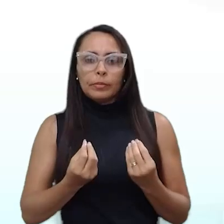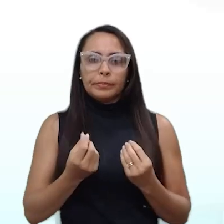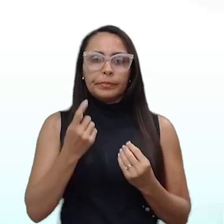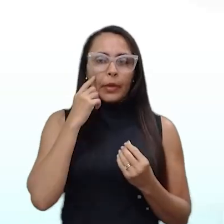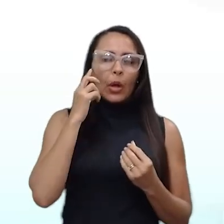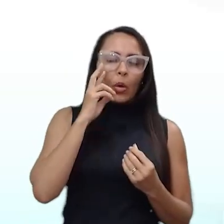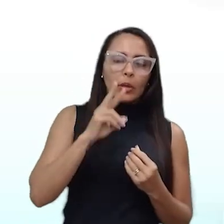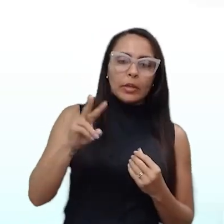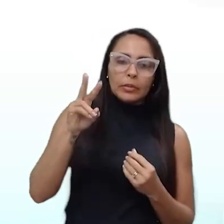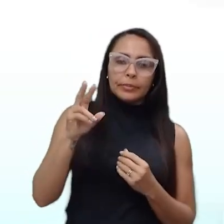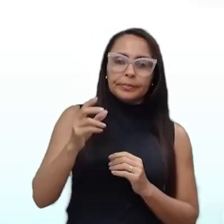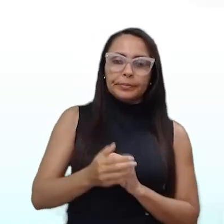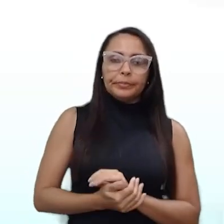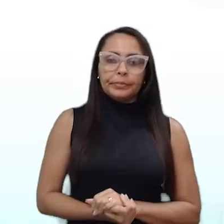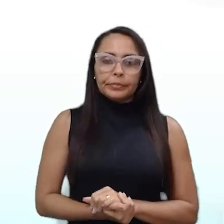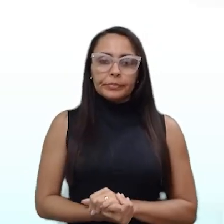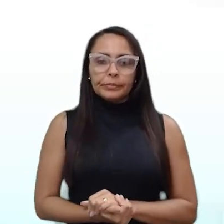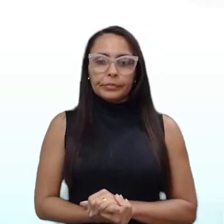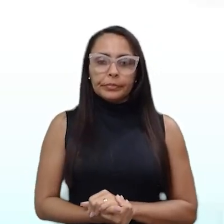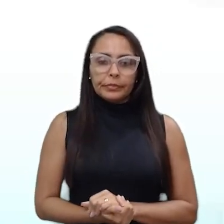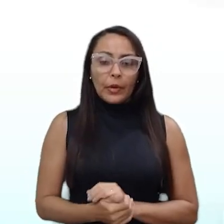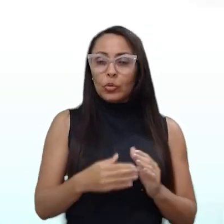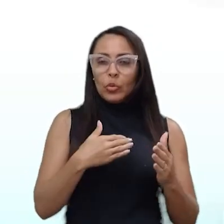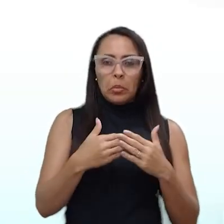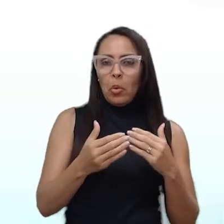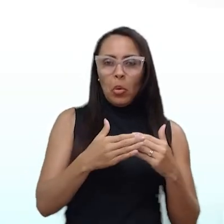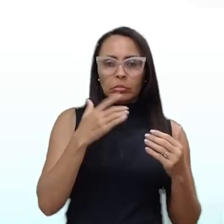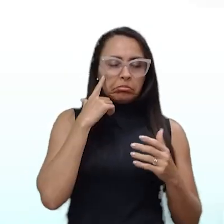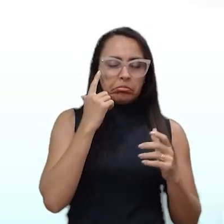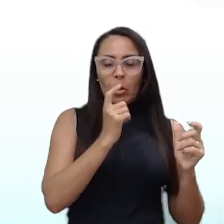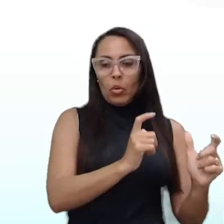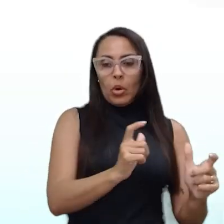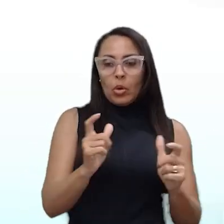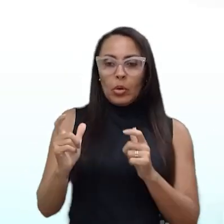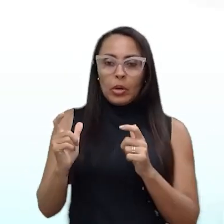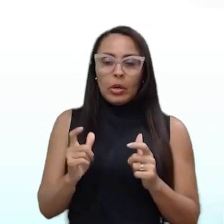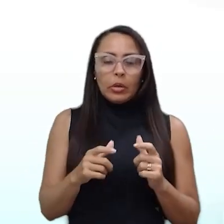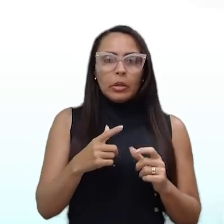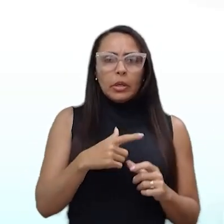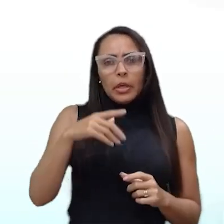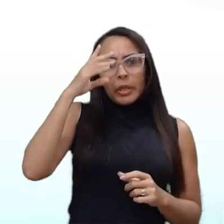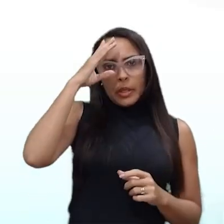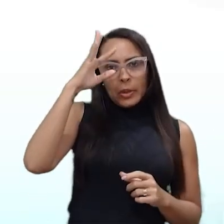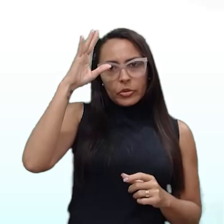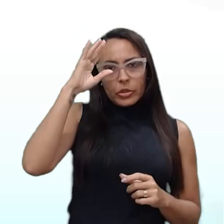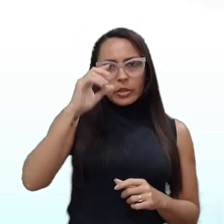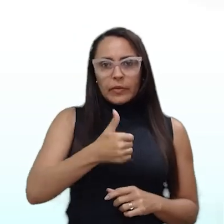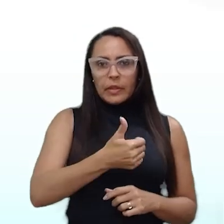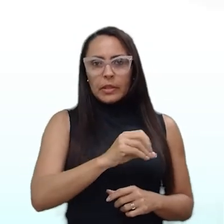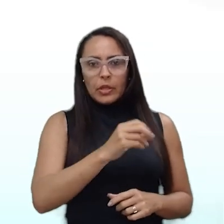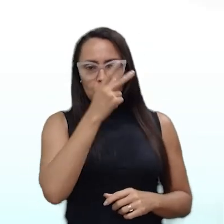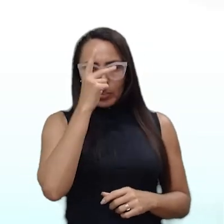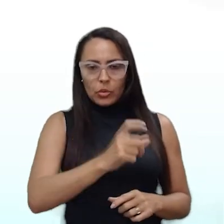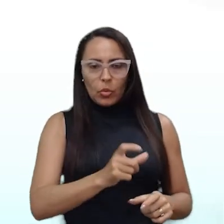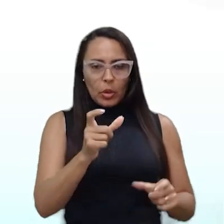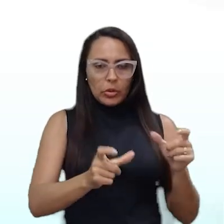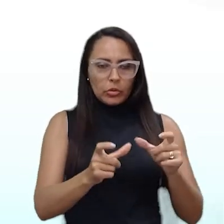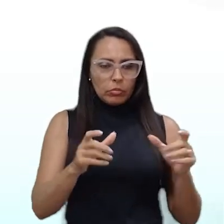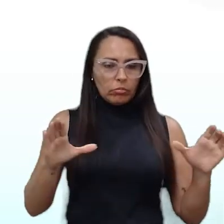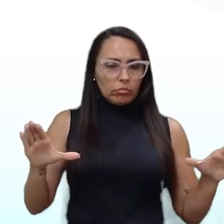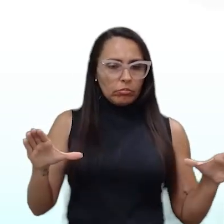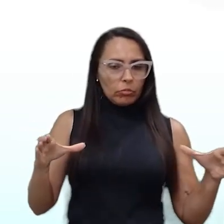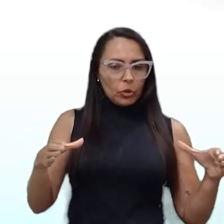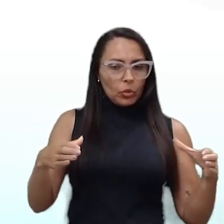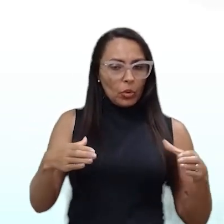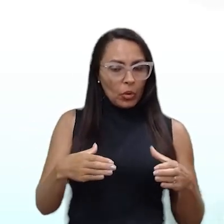agora aonde você está. Então não importa o local que você esteja, imagine se tiver 10 pessoas nesse local.